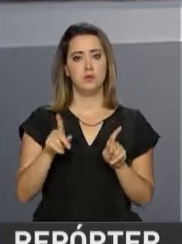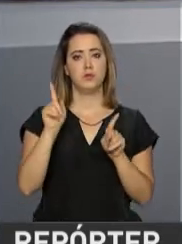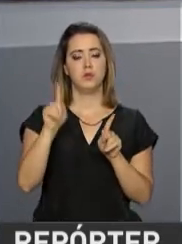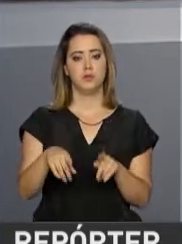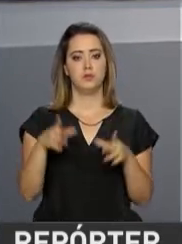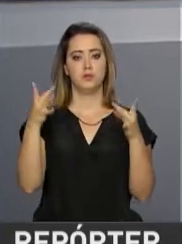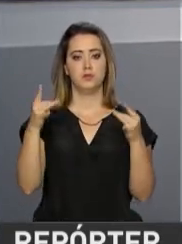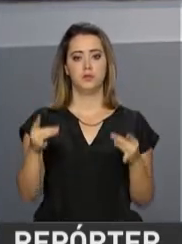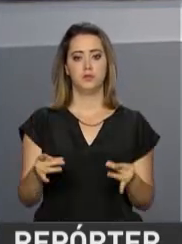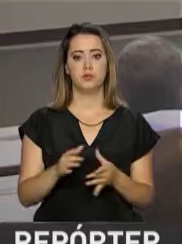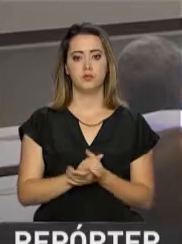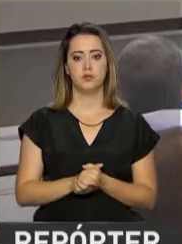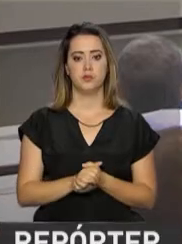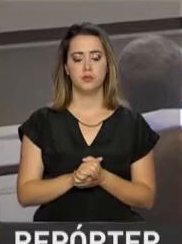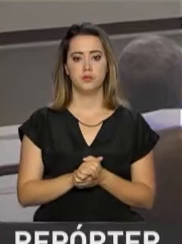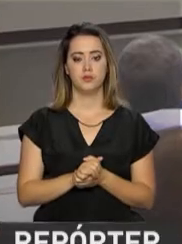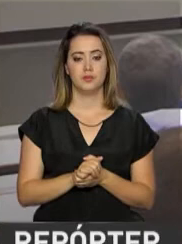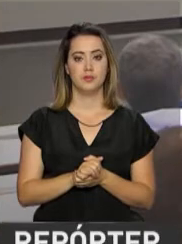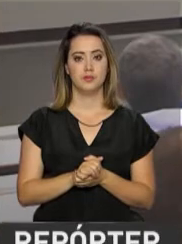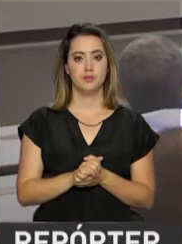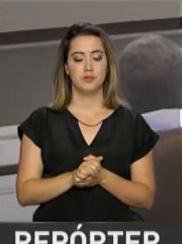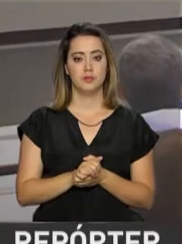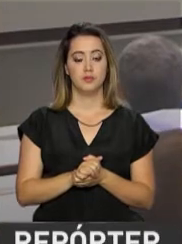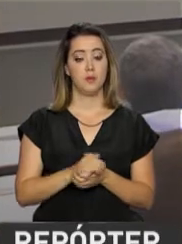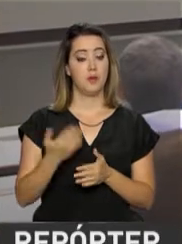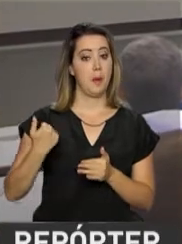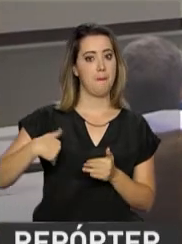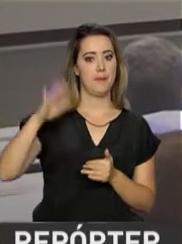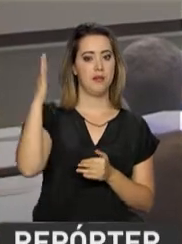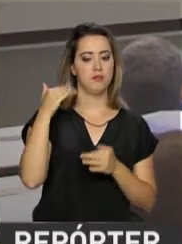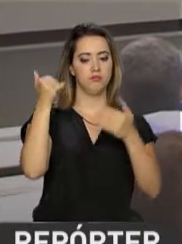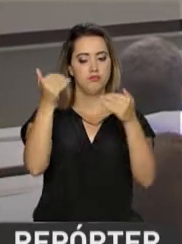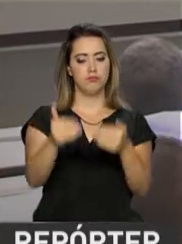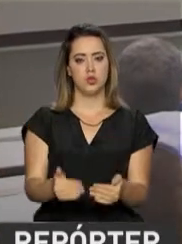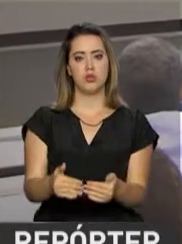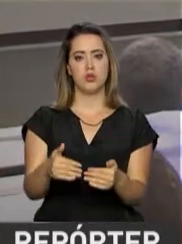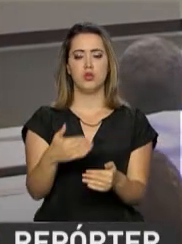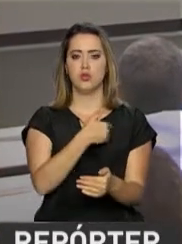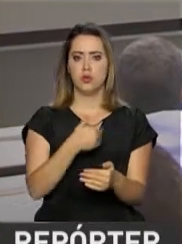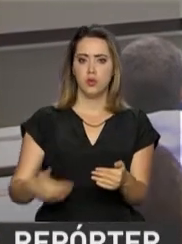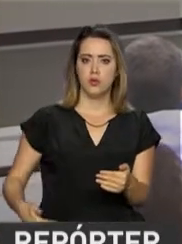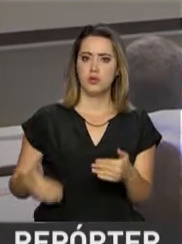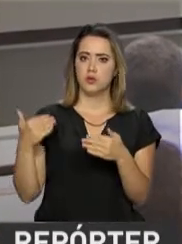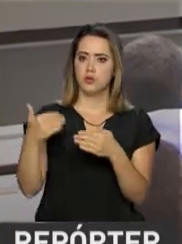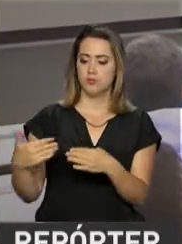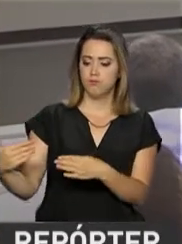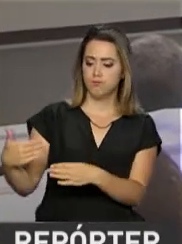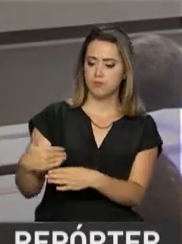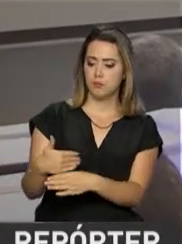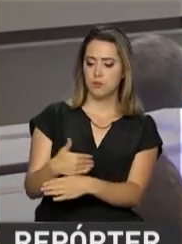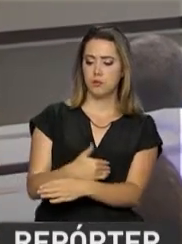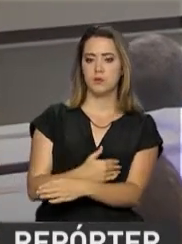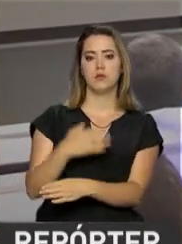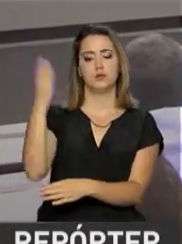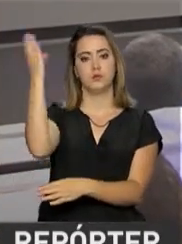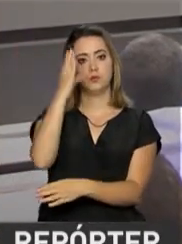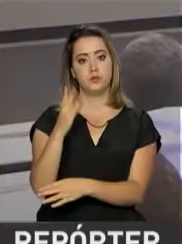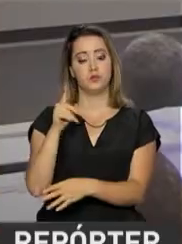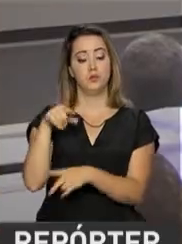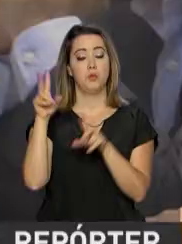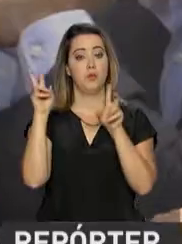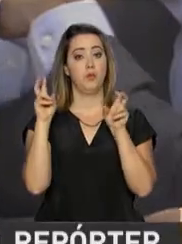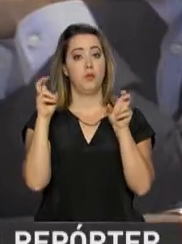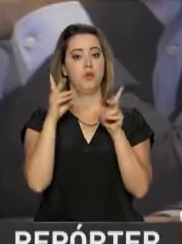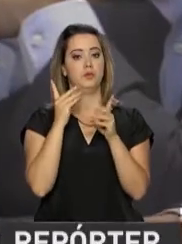o destaque é aumentar a presença do estado nas fronteiras do brasil este foi o tema do encontro